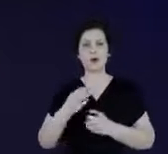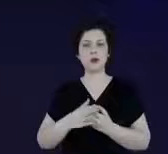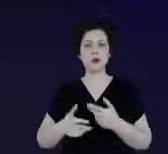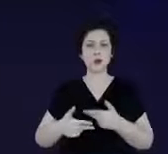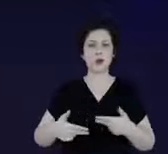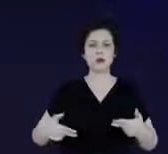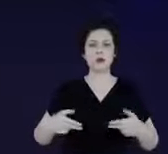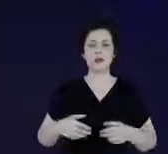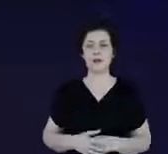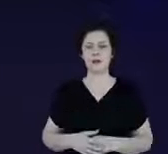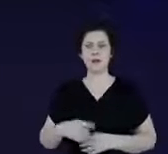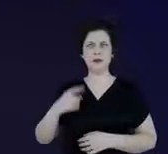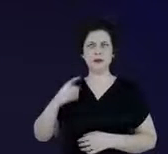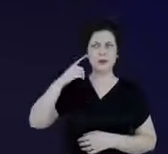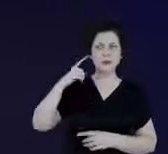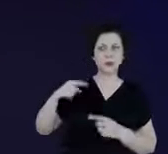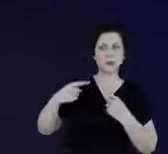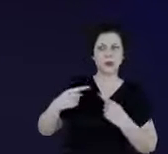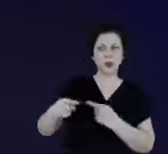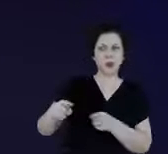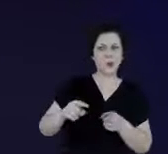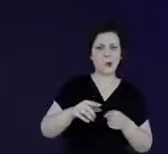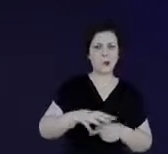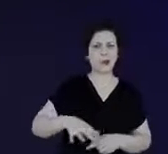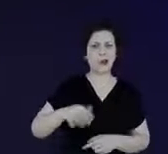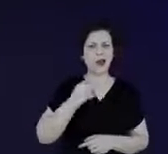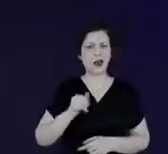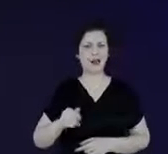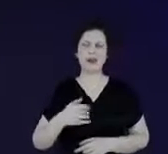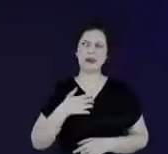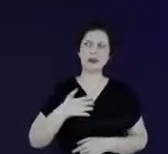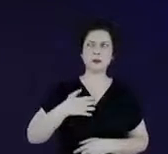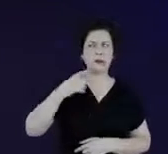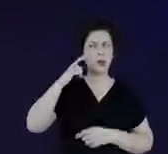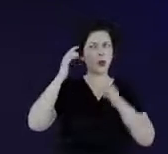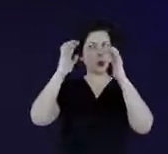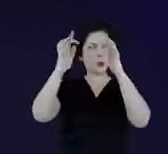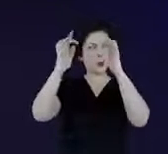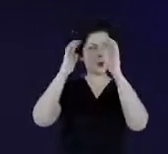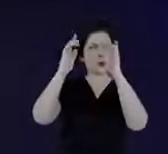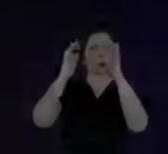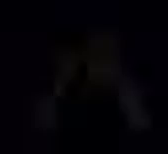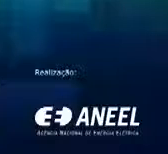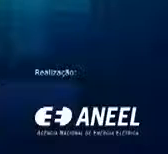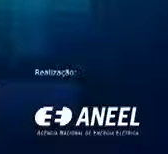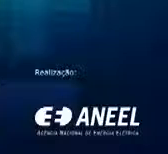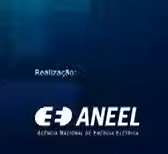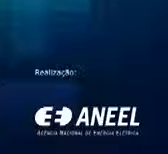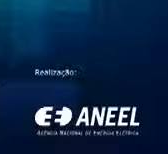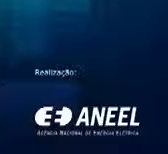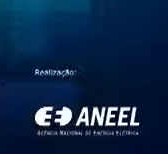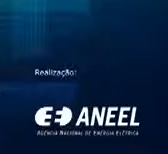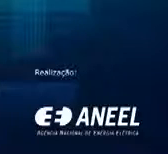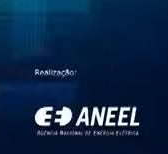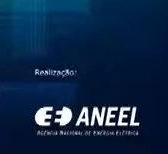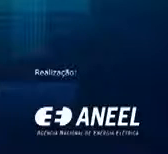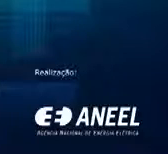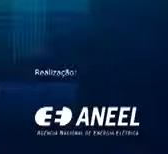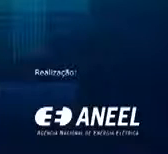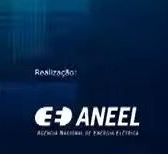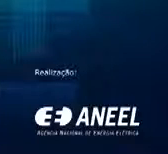questões aí que deixou a nossa nosso público do setor elétrico o de cabeça quente para Inovar excelente muito bom